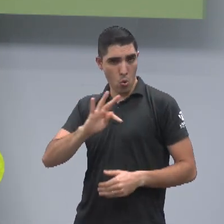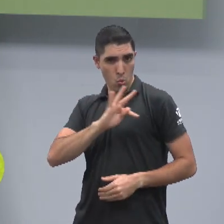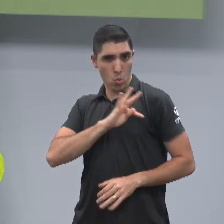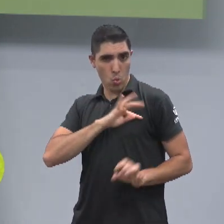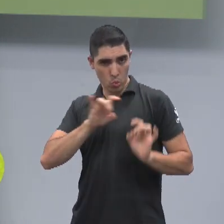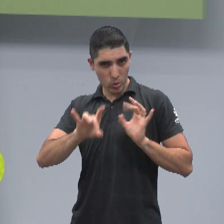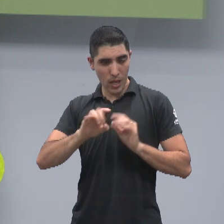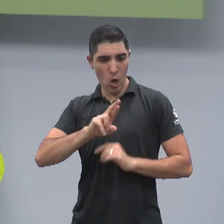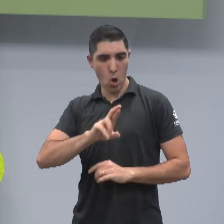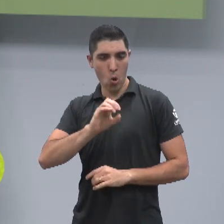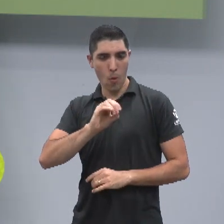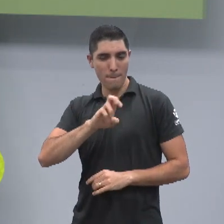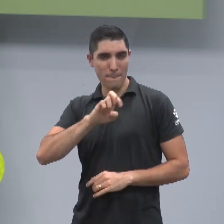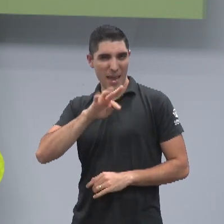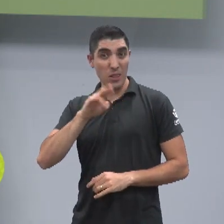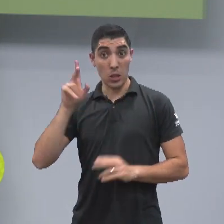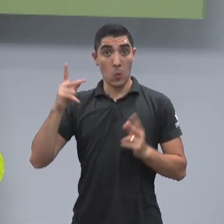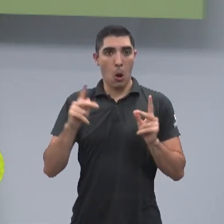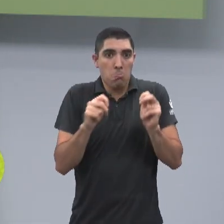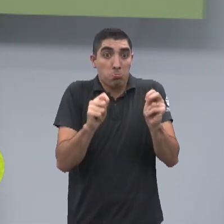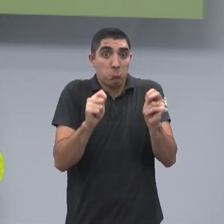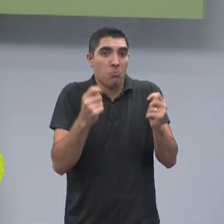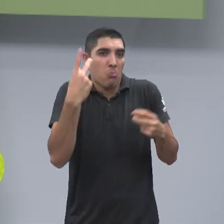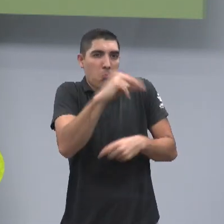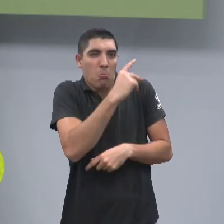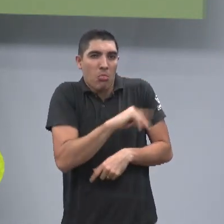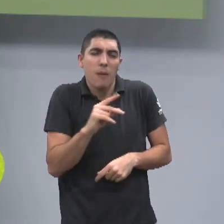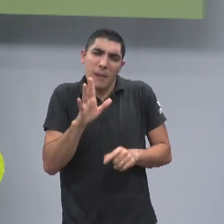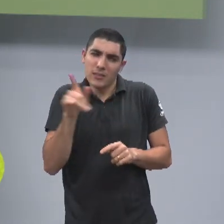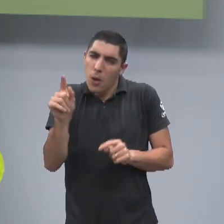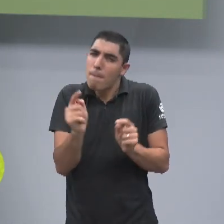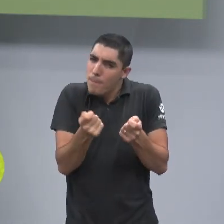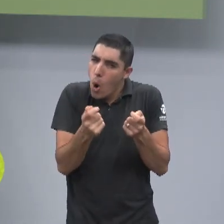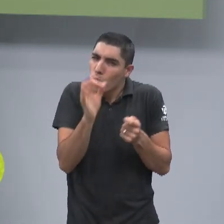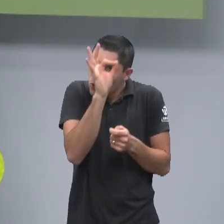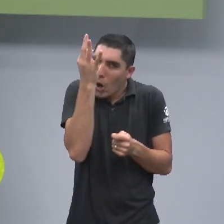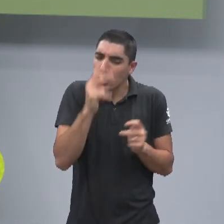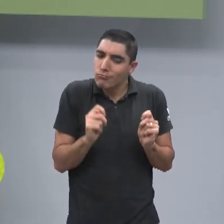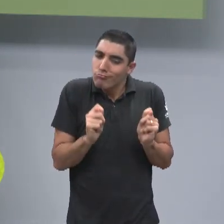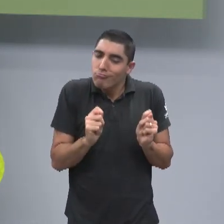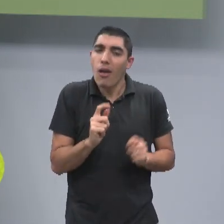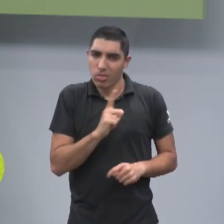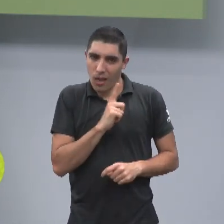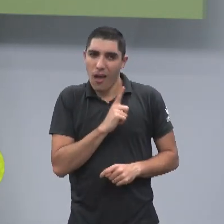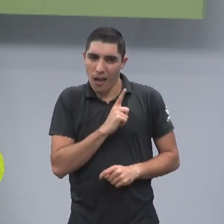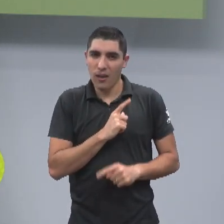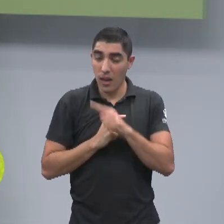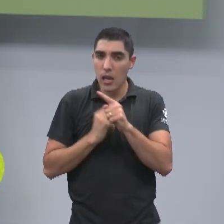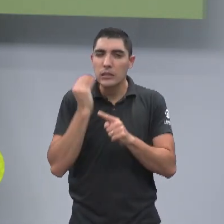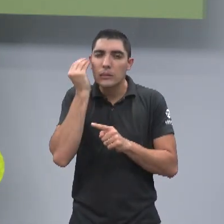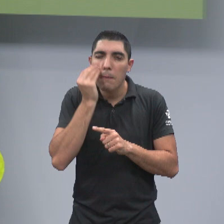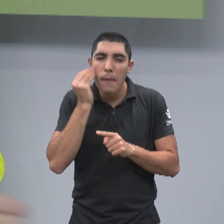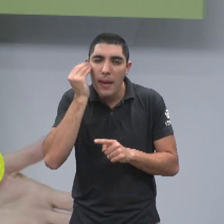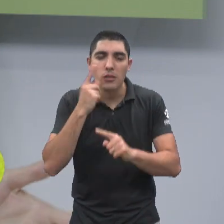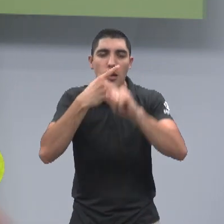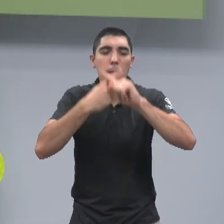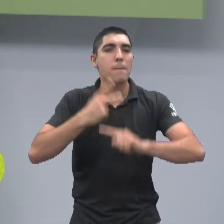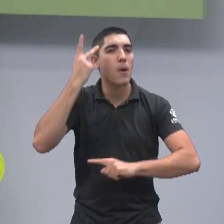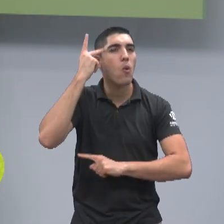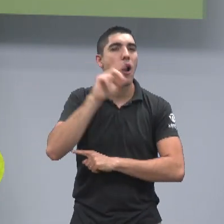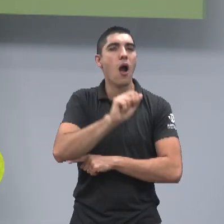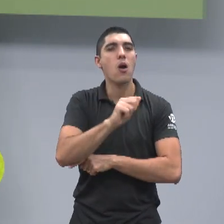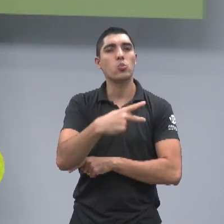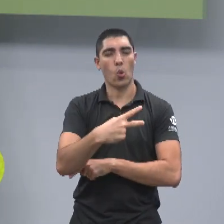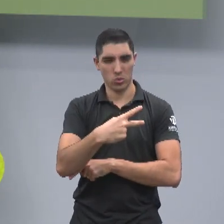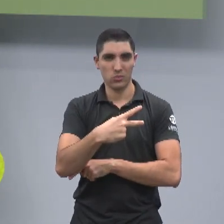é malaco como o Paulo Roberto, mas ele é malaquinho também. Ele sabe, tem experiência na Série A2. Então, o São José que tem